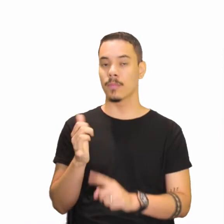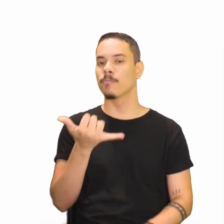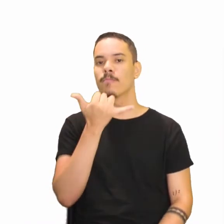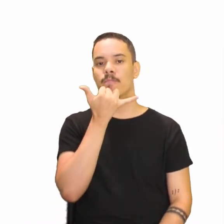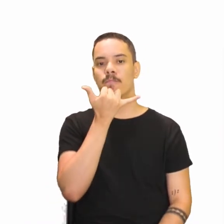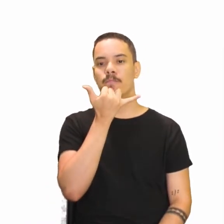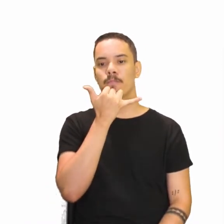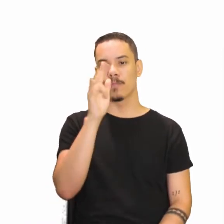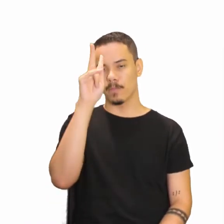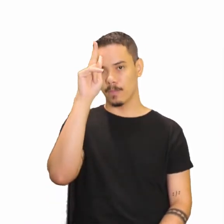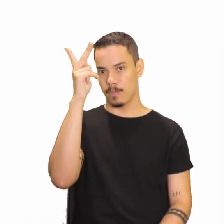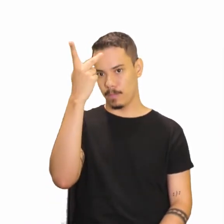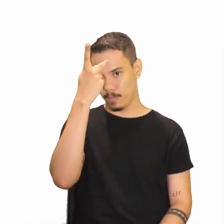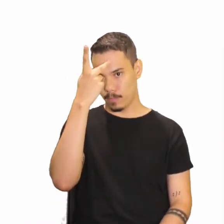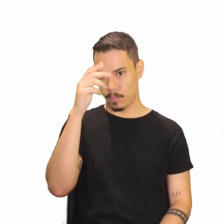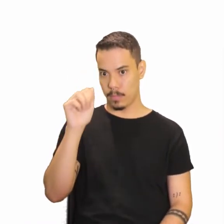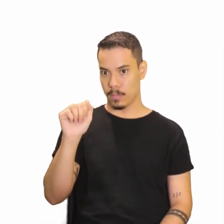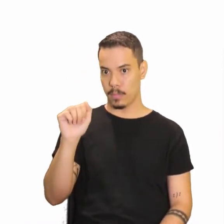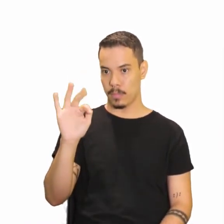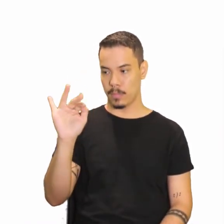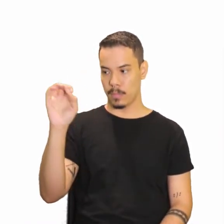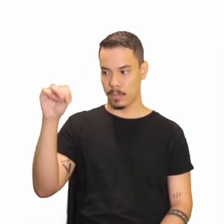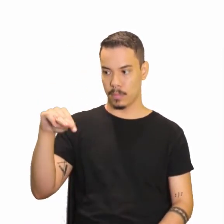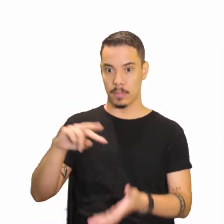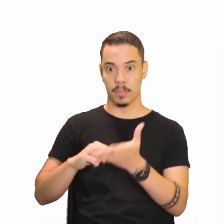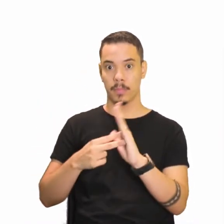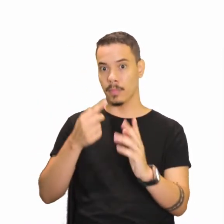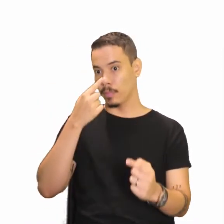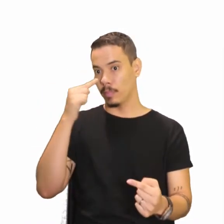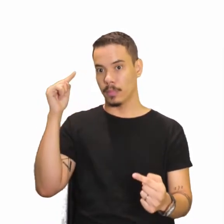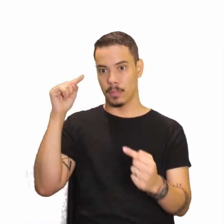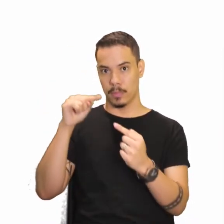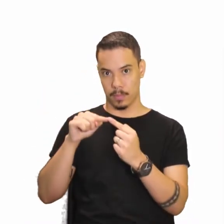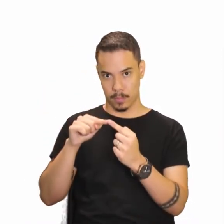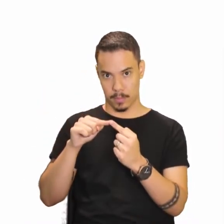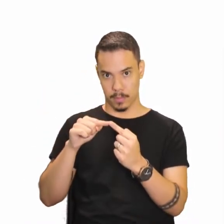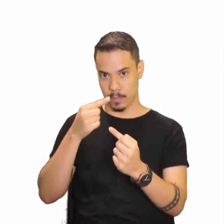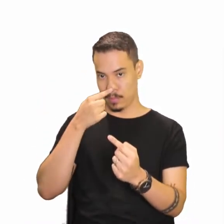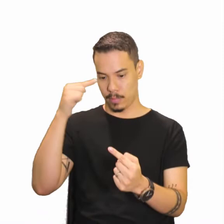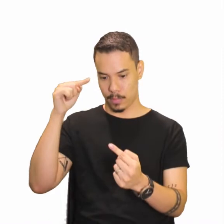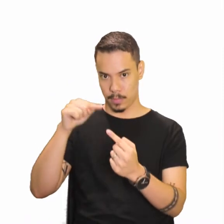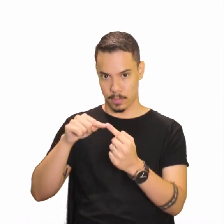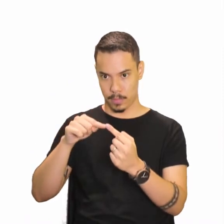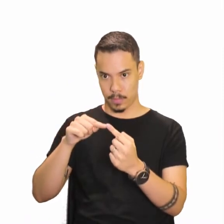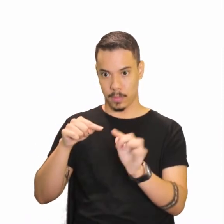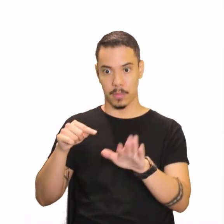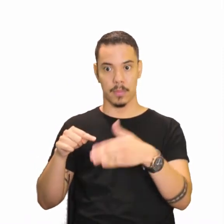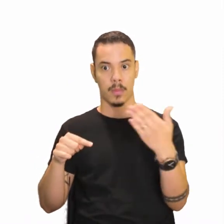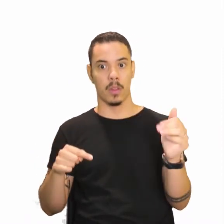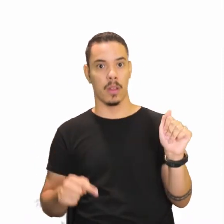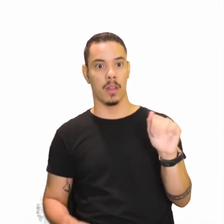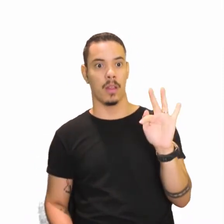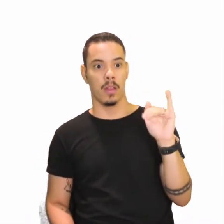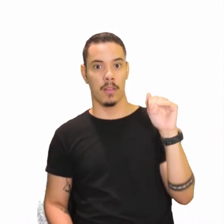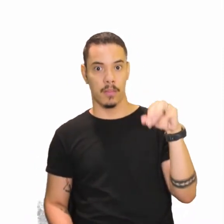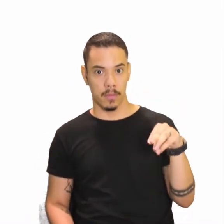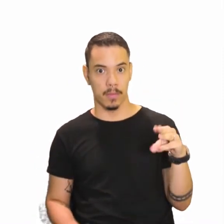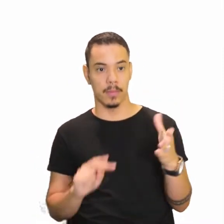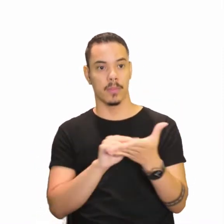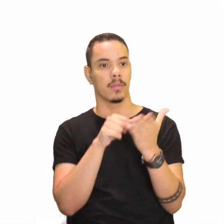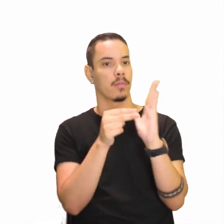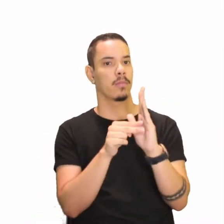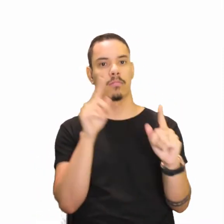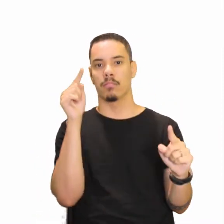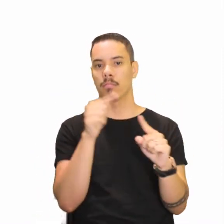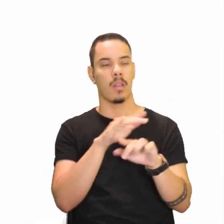troquei aqui, esse afim, afinidade, esse daqui, afinidade, e afim,